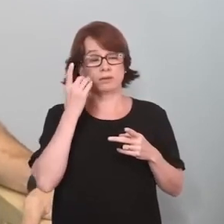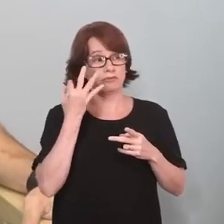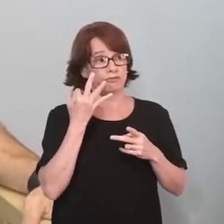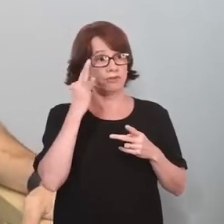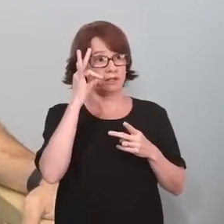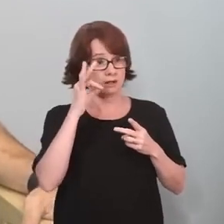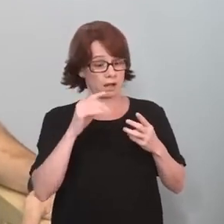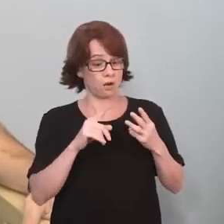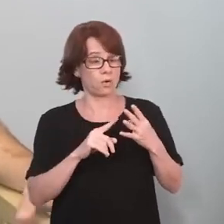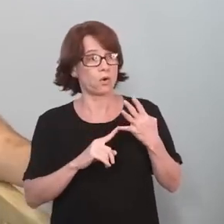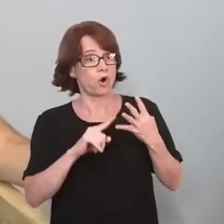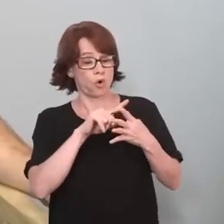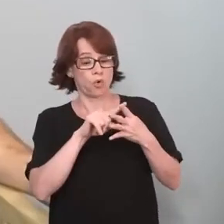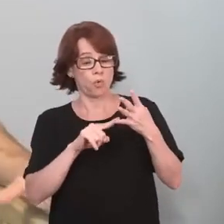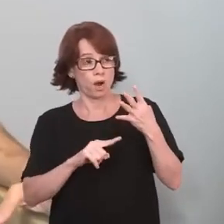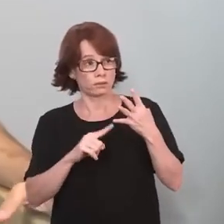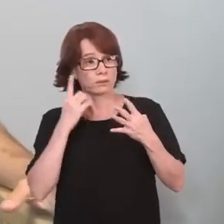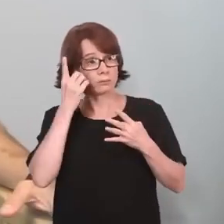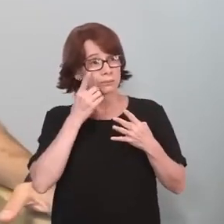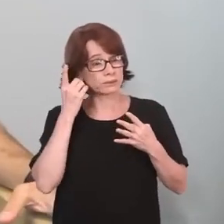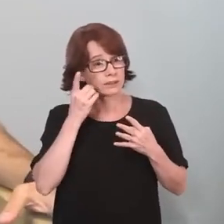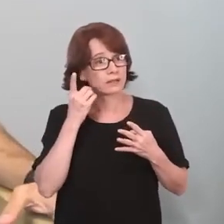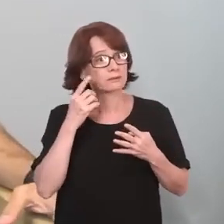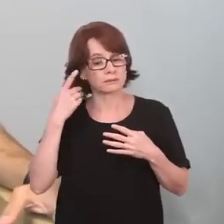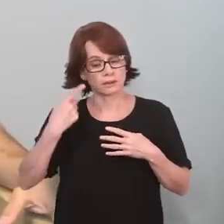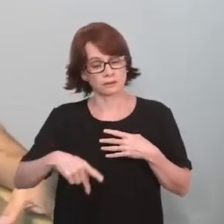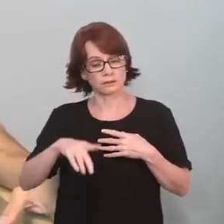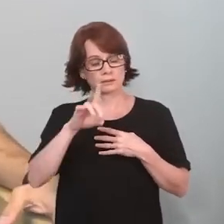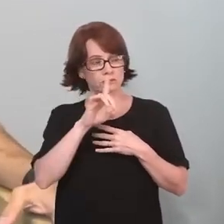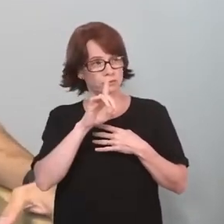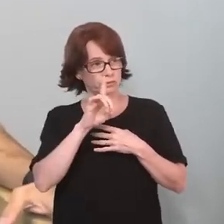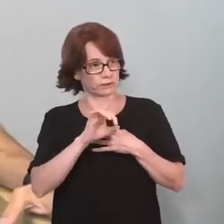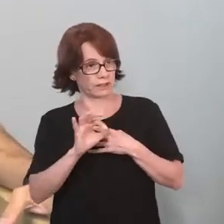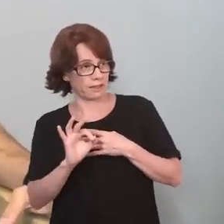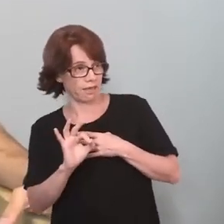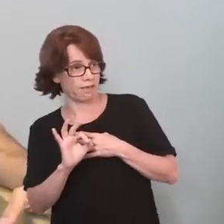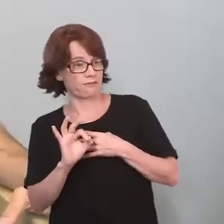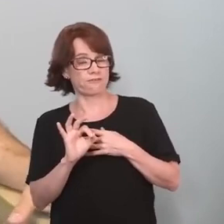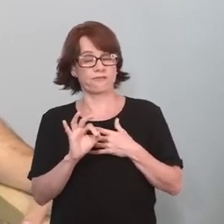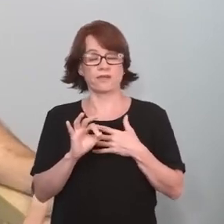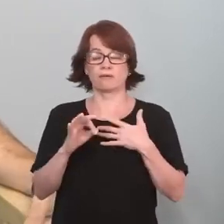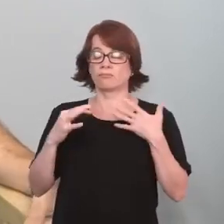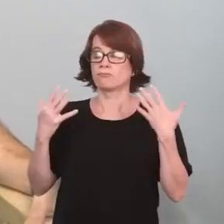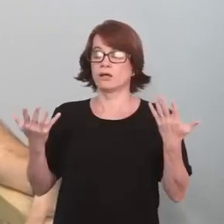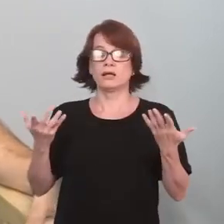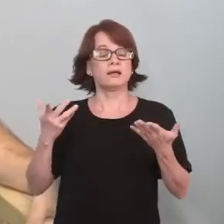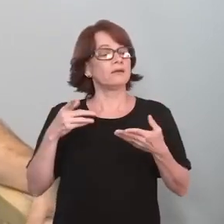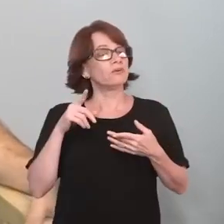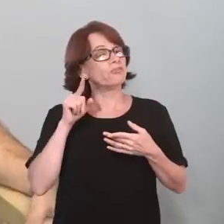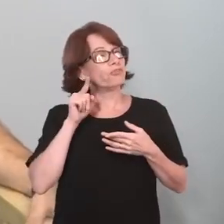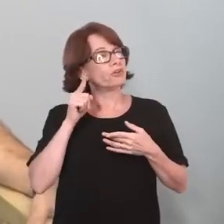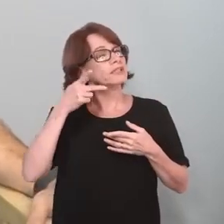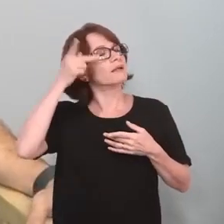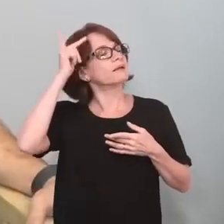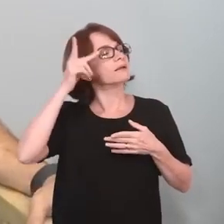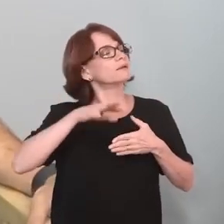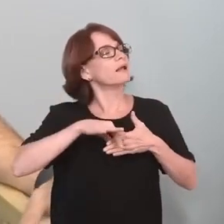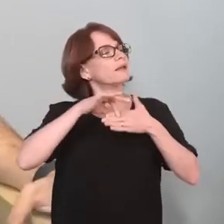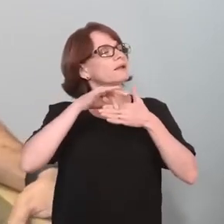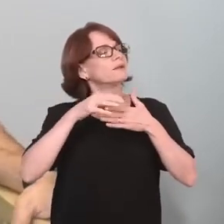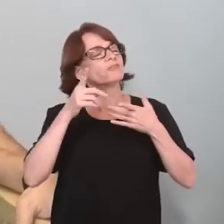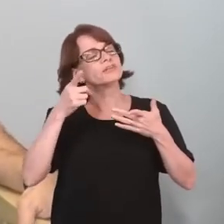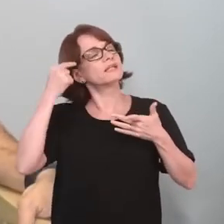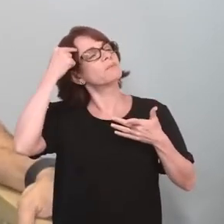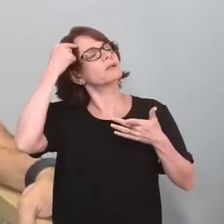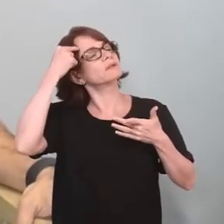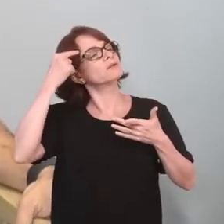deputados distritais. Para onde vai a líder da direita no Distrito Federal? O que está passando pela cabeça da Bia